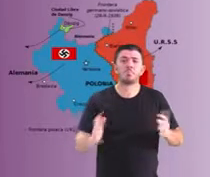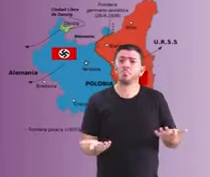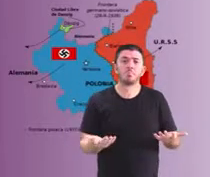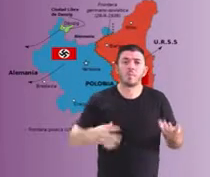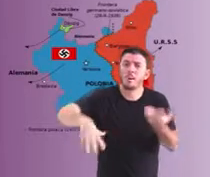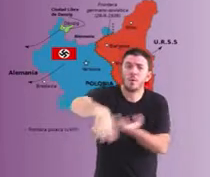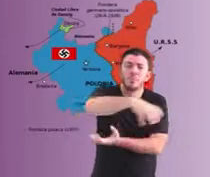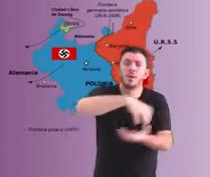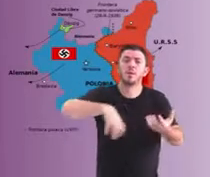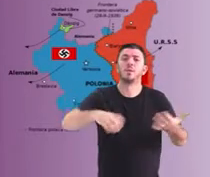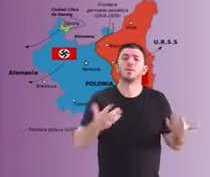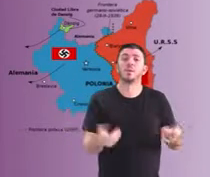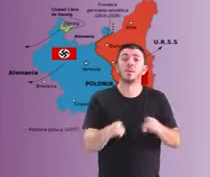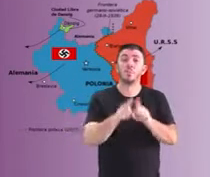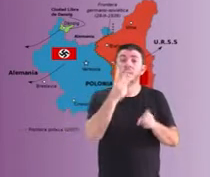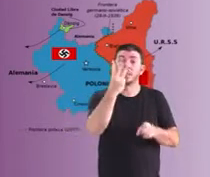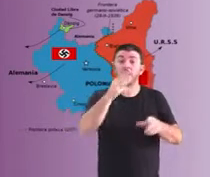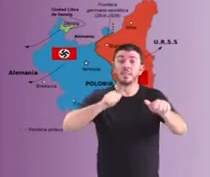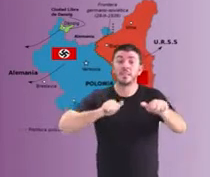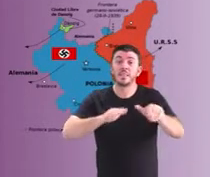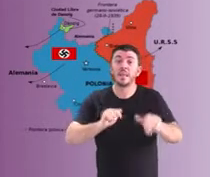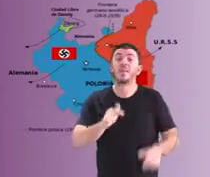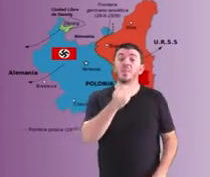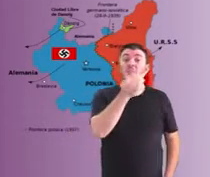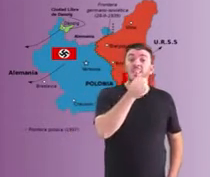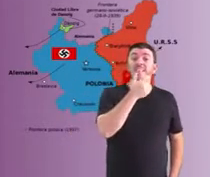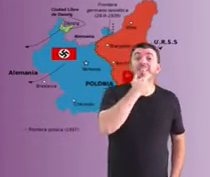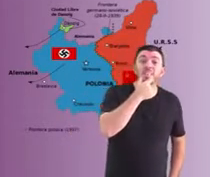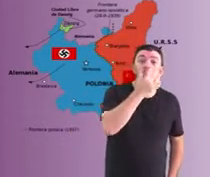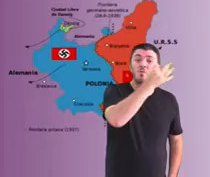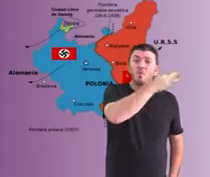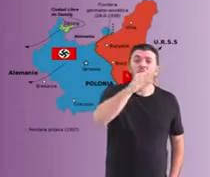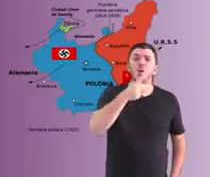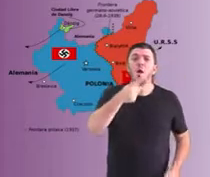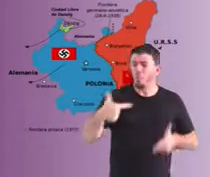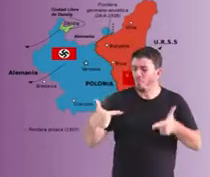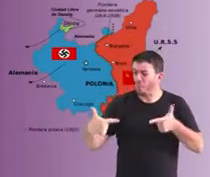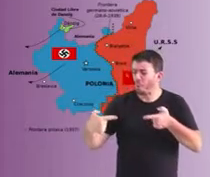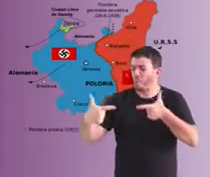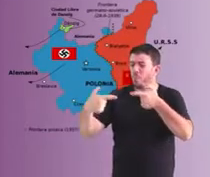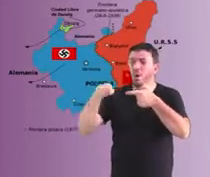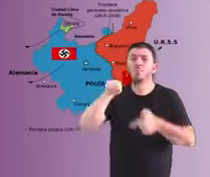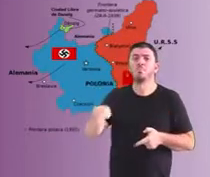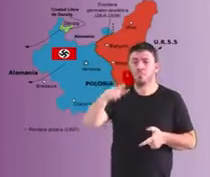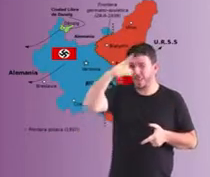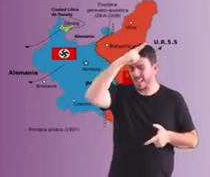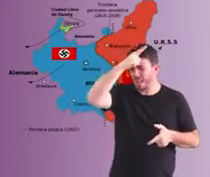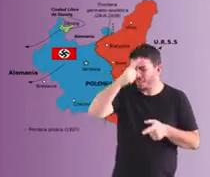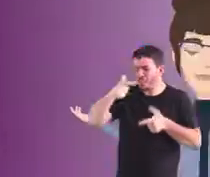ano, Grã-Bretanha e França declararam guerra à Alemanha. Era o início da Segunda Guerra Mundial.